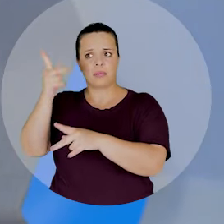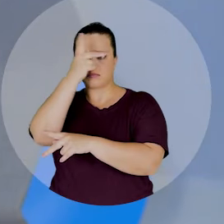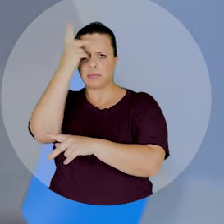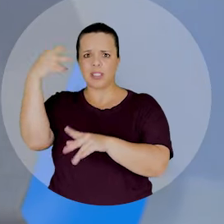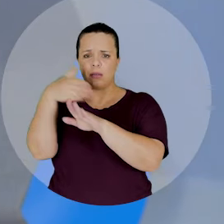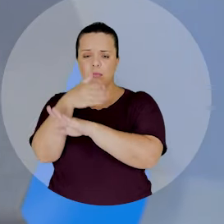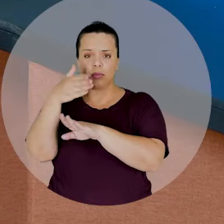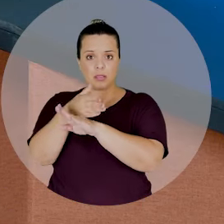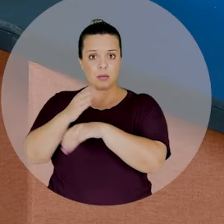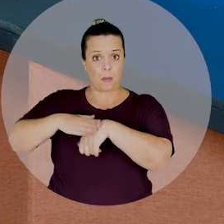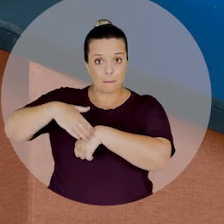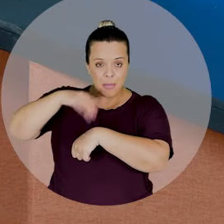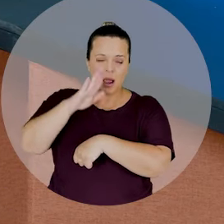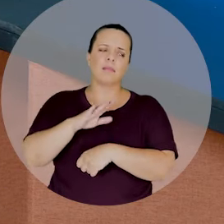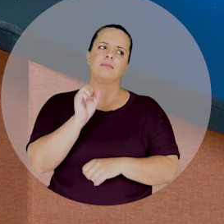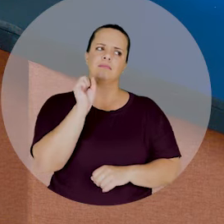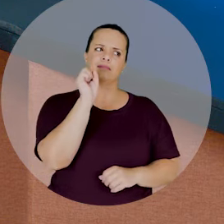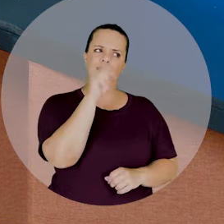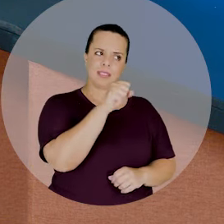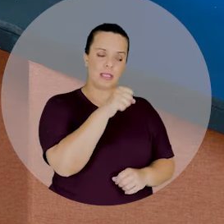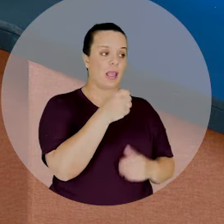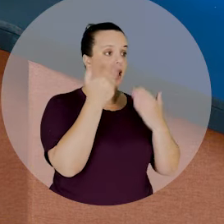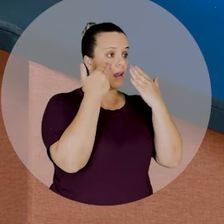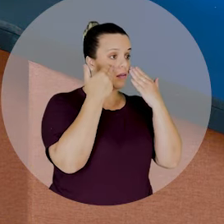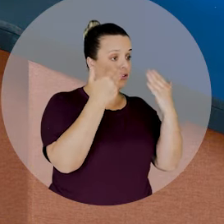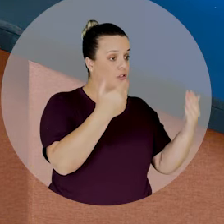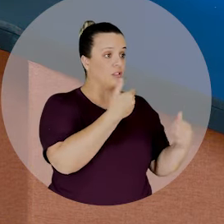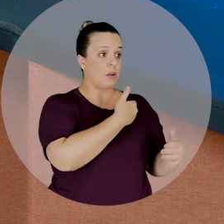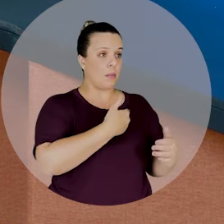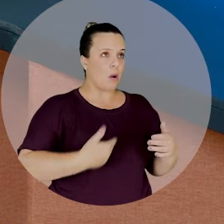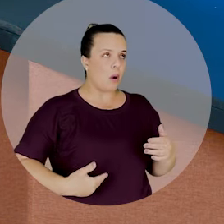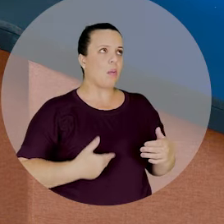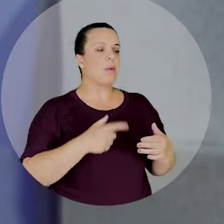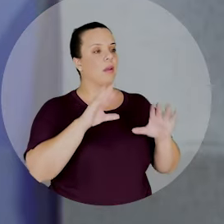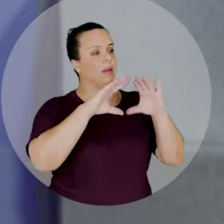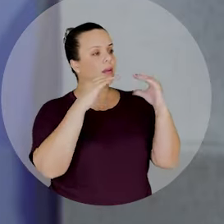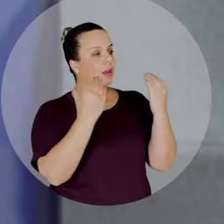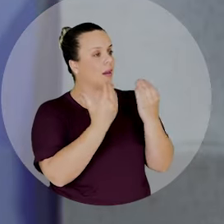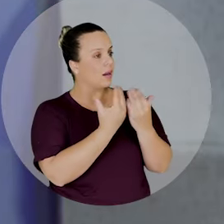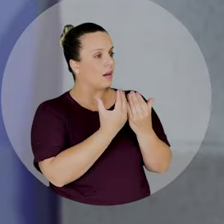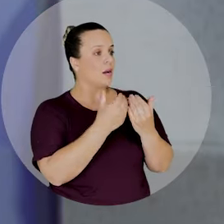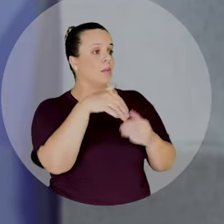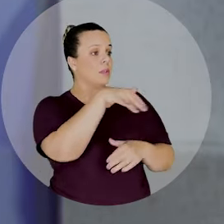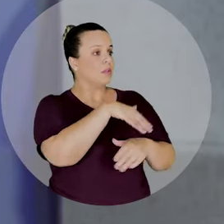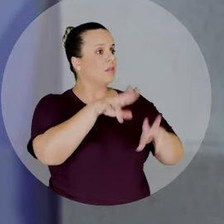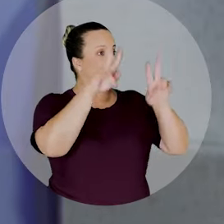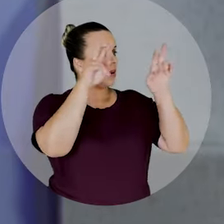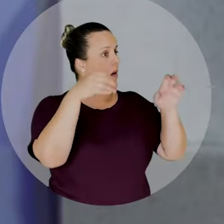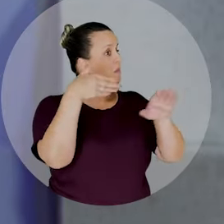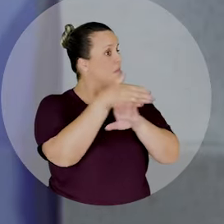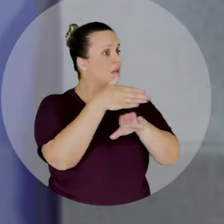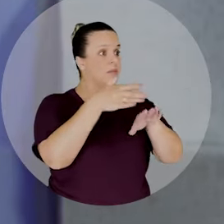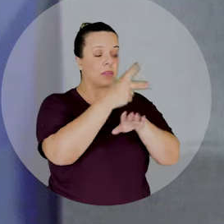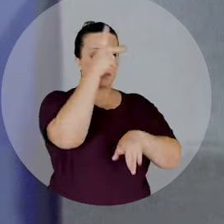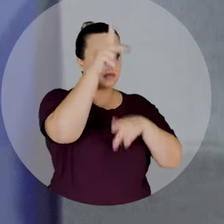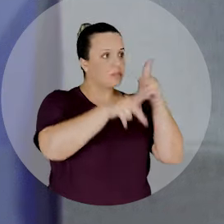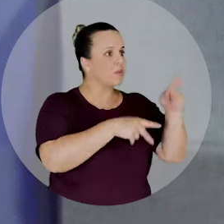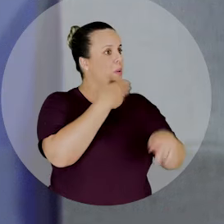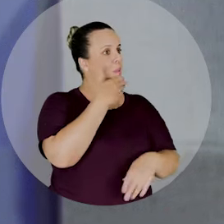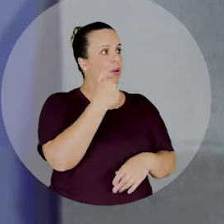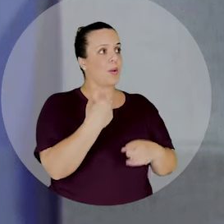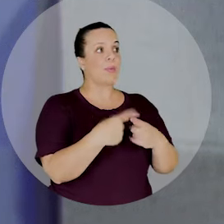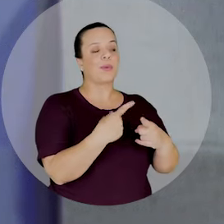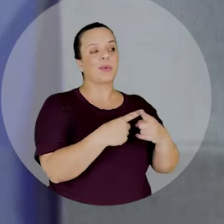participação popular? Muito. Junto com as audiências públicas, eu acho até que é o melhor instrumento de participação popular, sem dúvida,